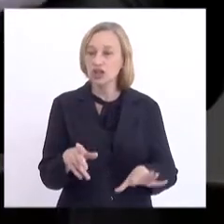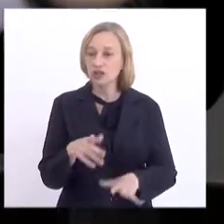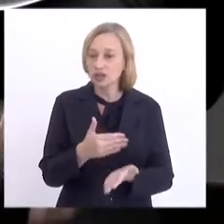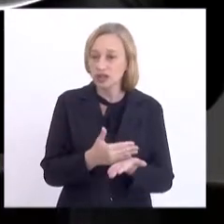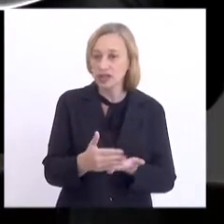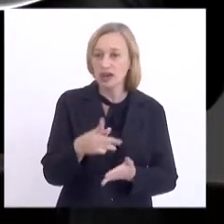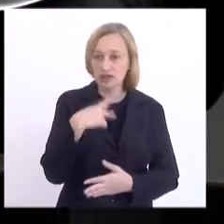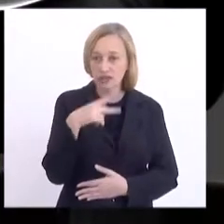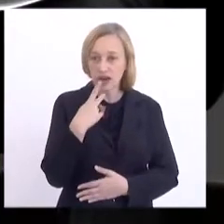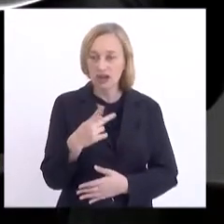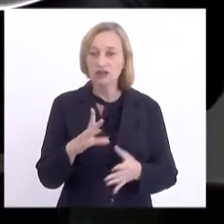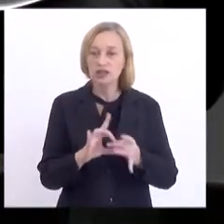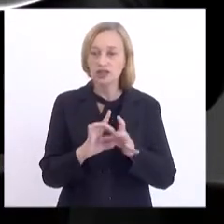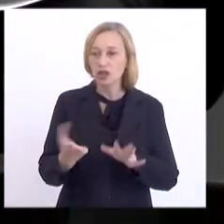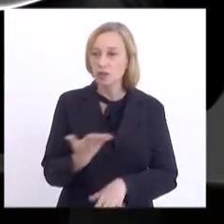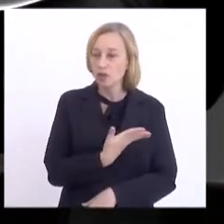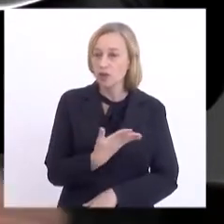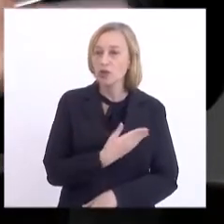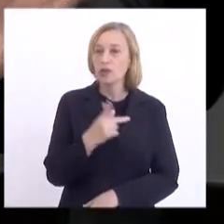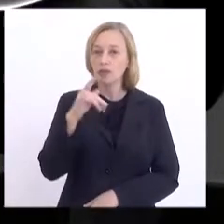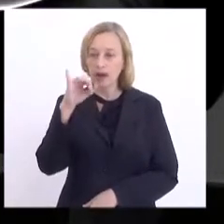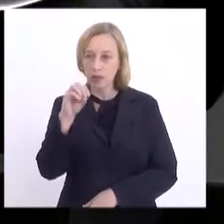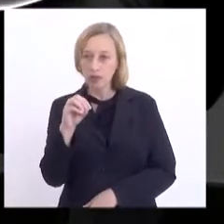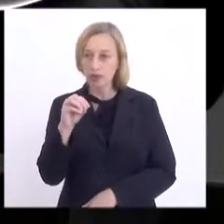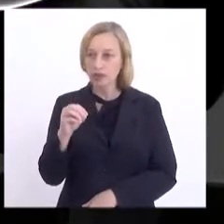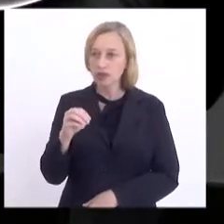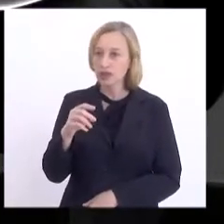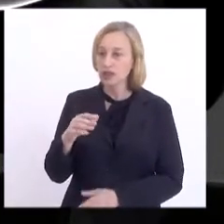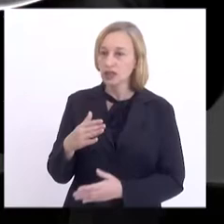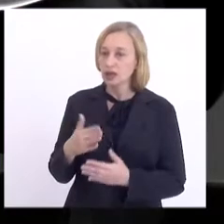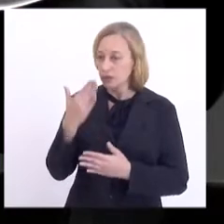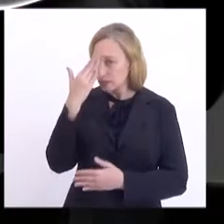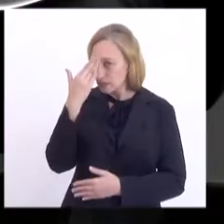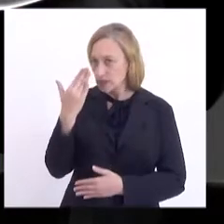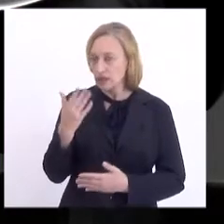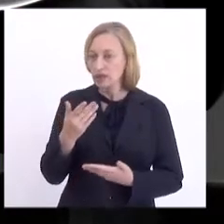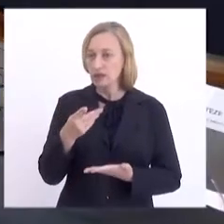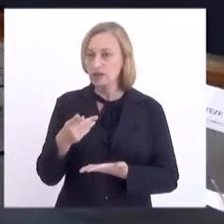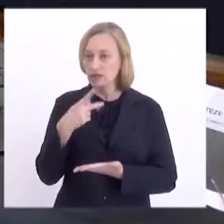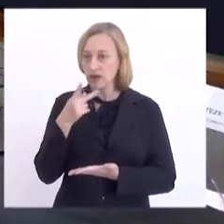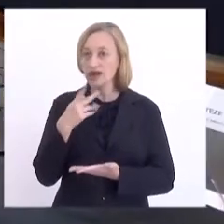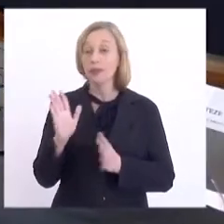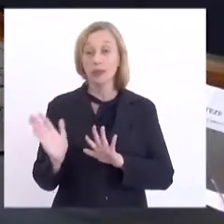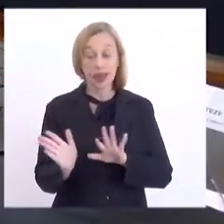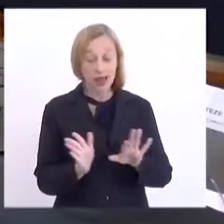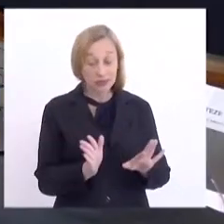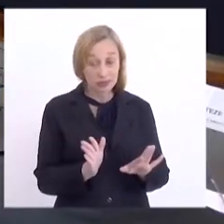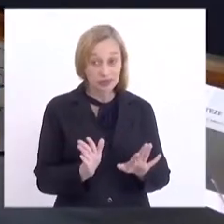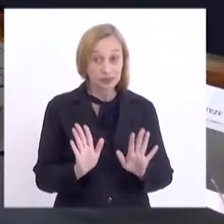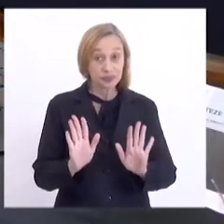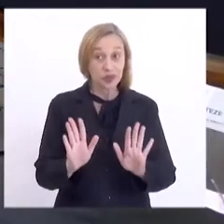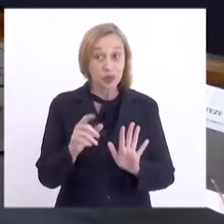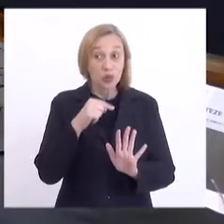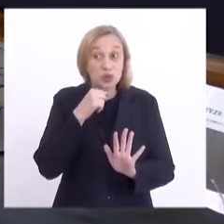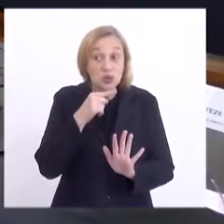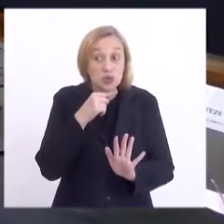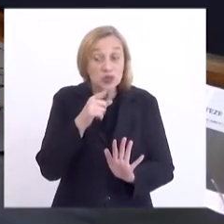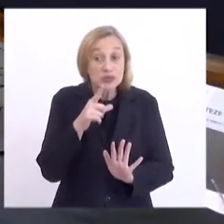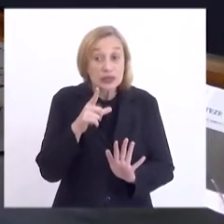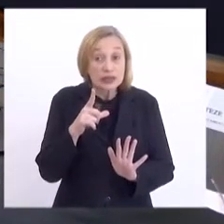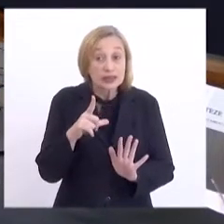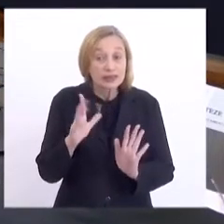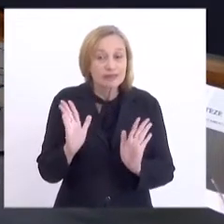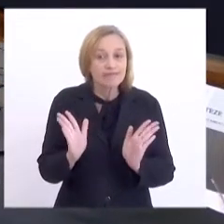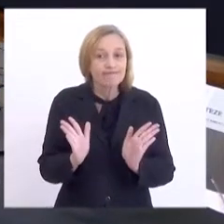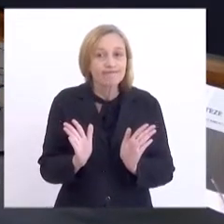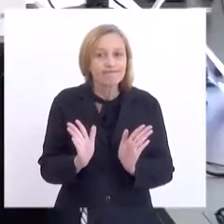E aí eu vou deixar meu companheiro Paulo falar obrigado tá é só as pessoas mexeram só uma uma dúvida